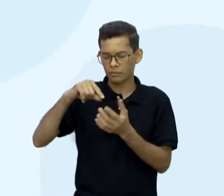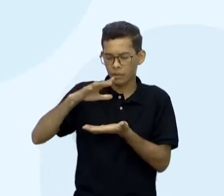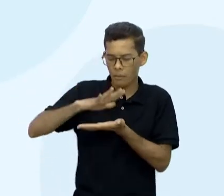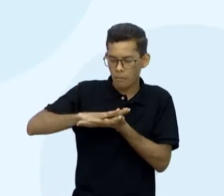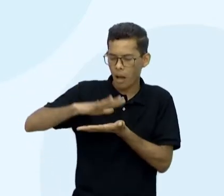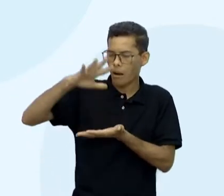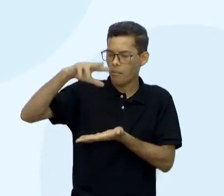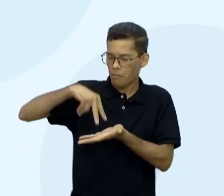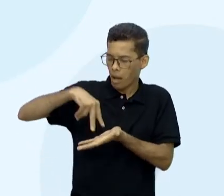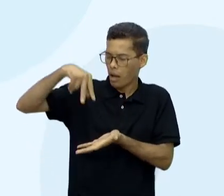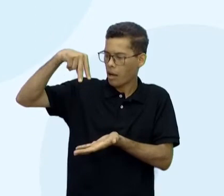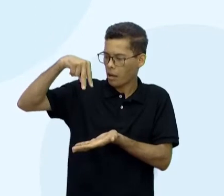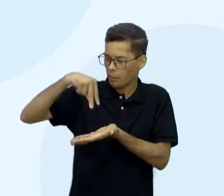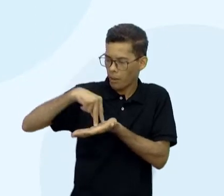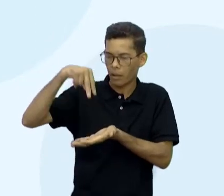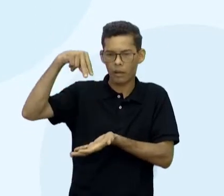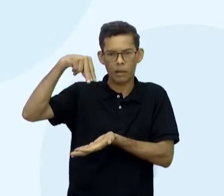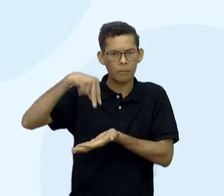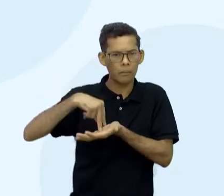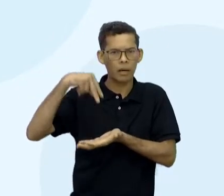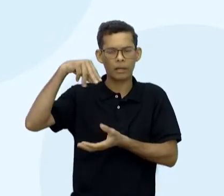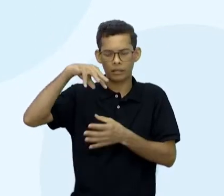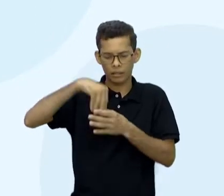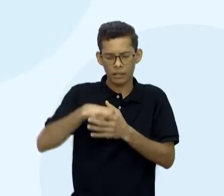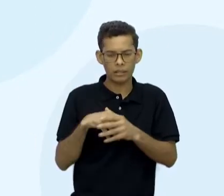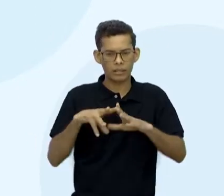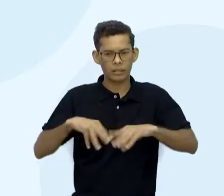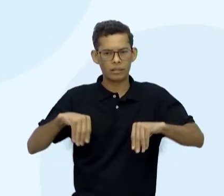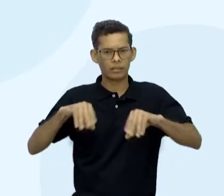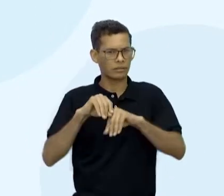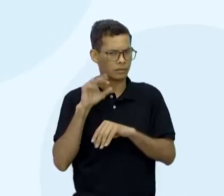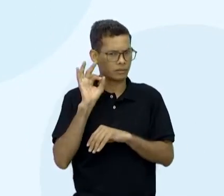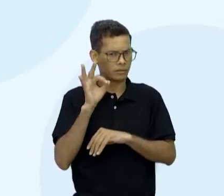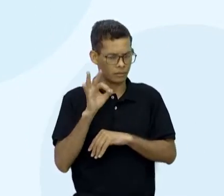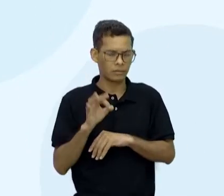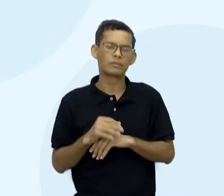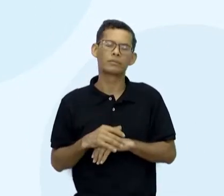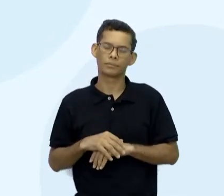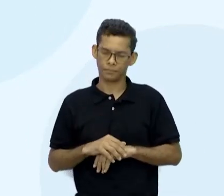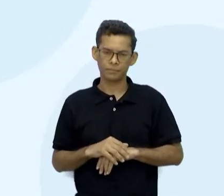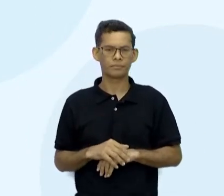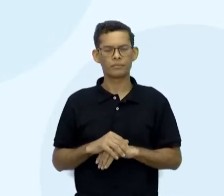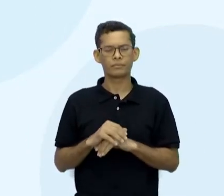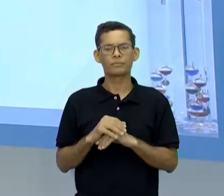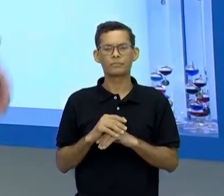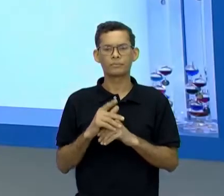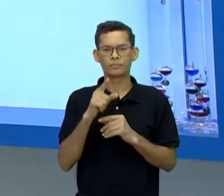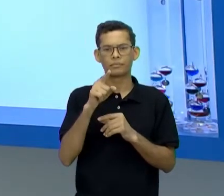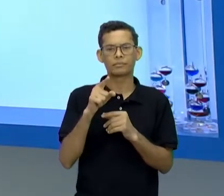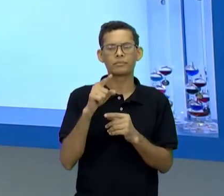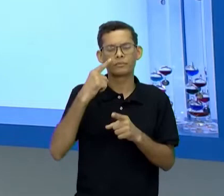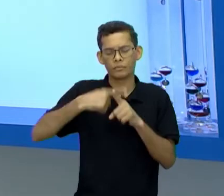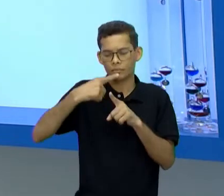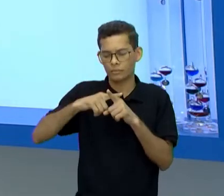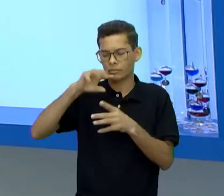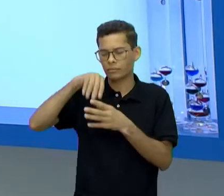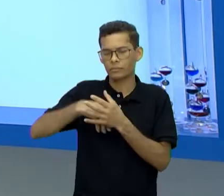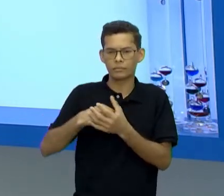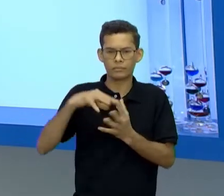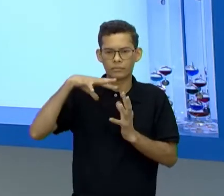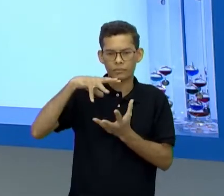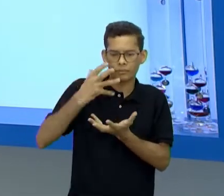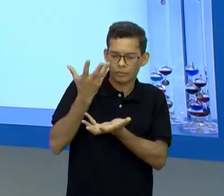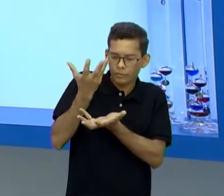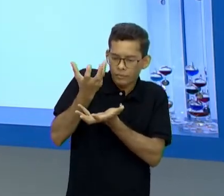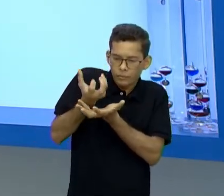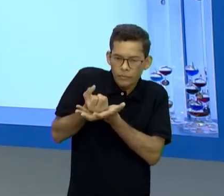para cima e para baixo, no interior da Terra aqui, como fosse um bloco preso numa mola. Porque a força gravitacional vai